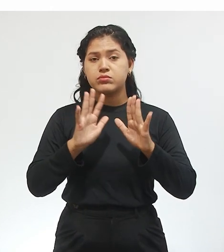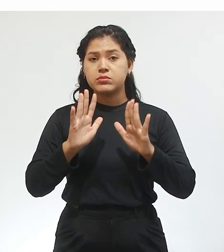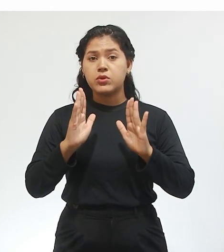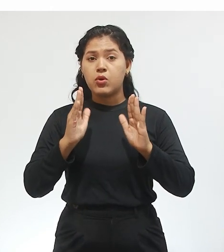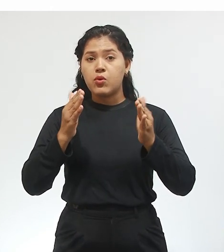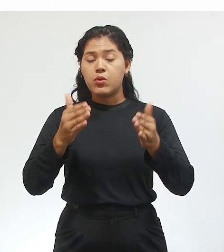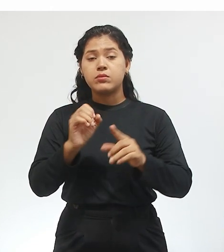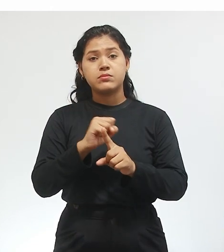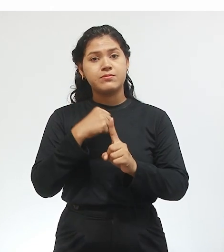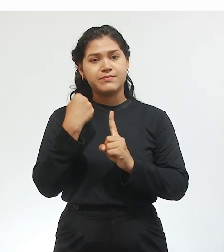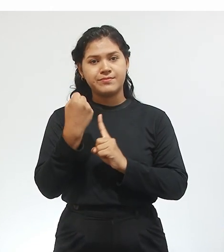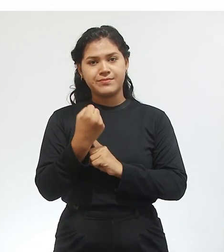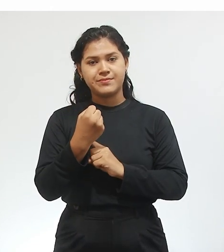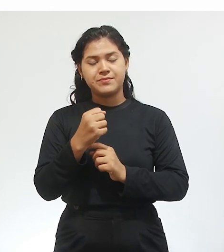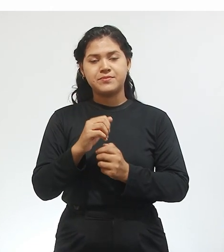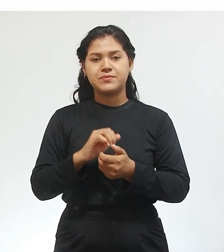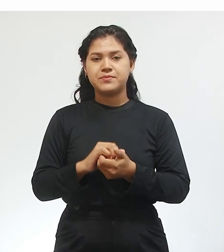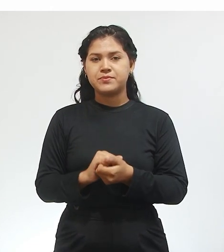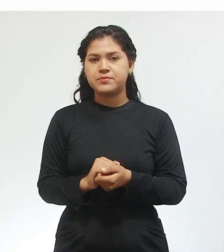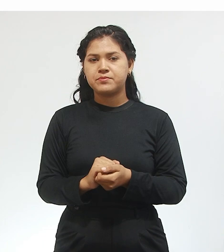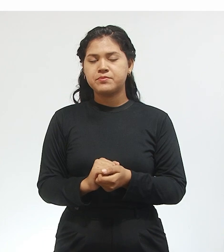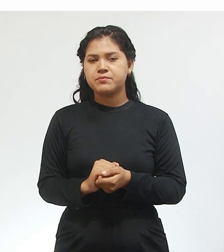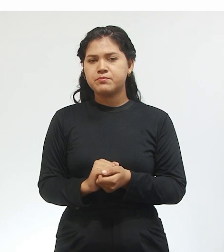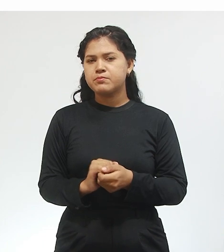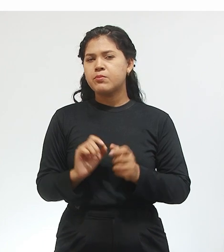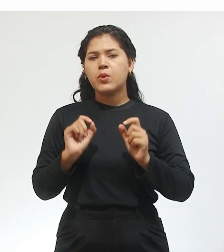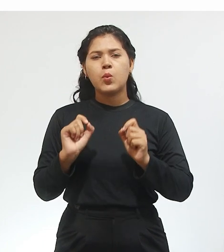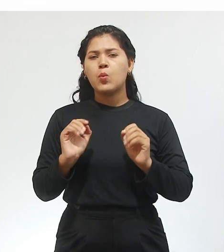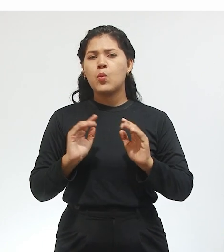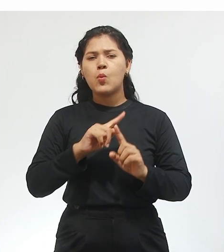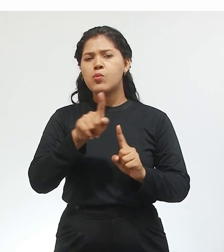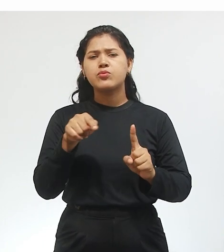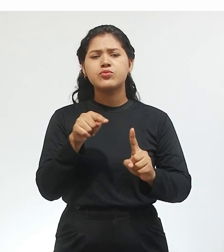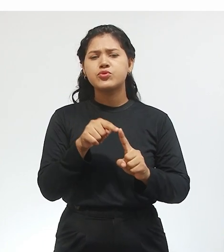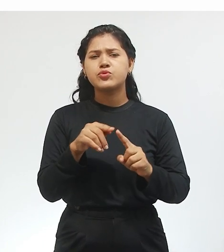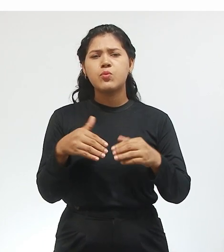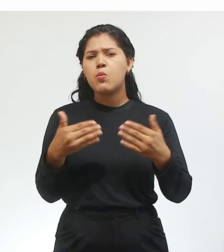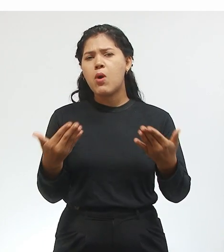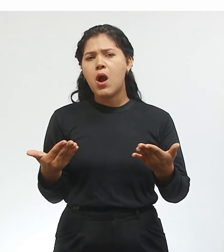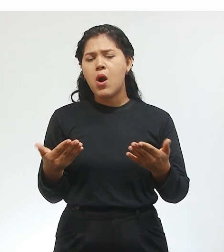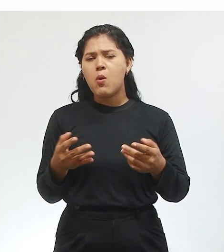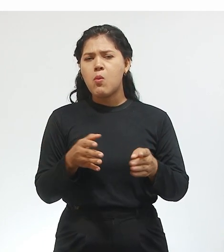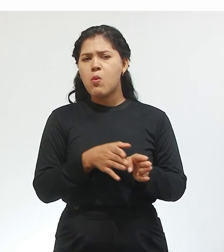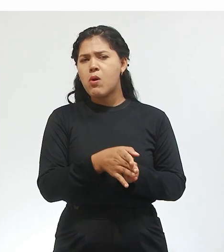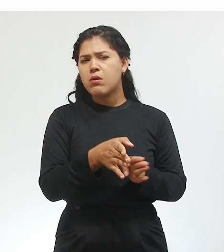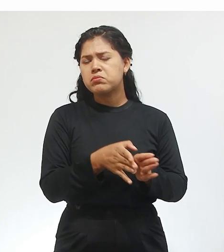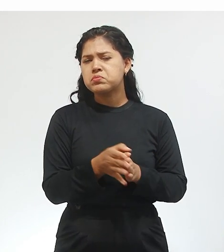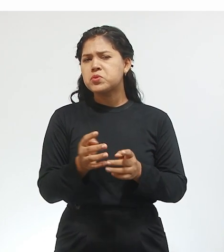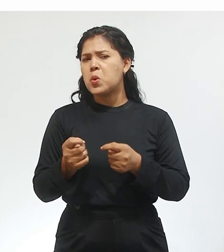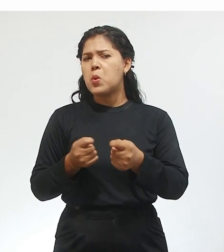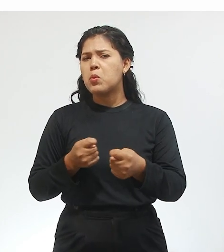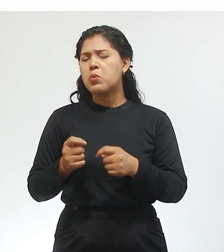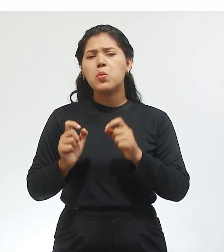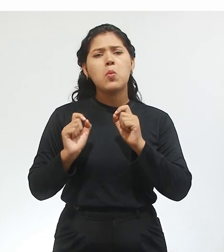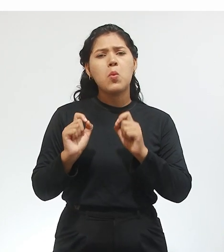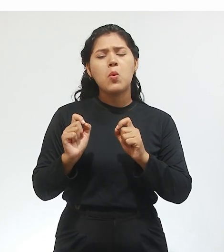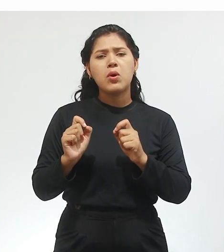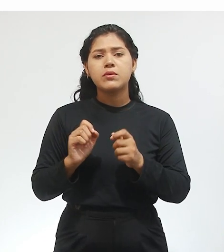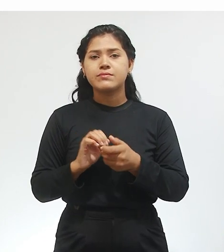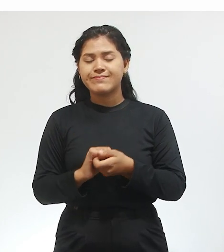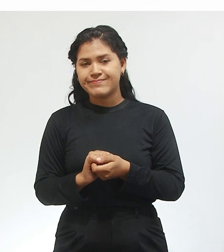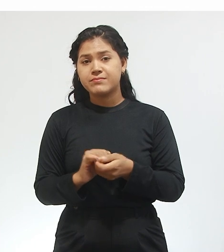ok? Outra coisa, e o que ela visa, né? Essa orientação e controle? Ela vai controlar o quê? Controla